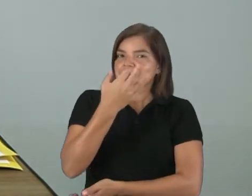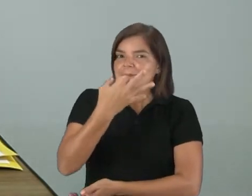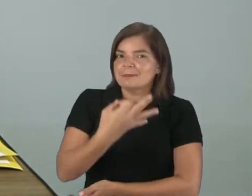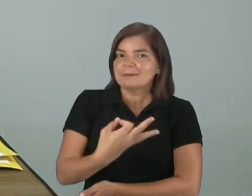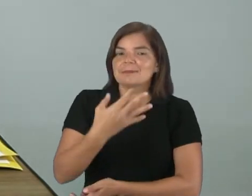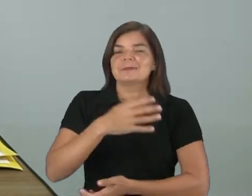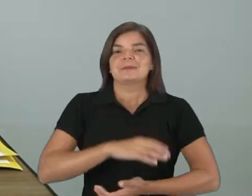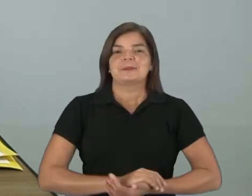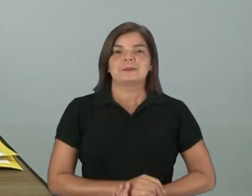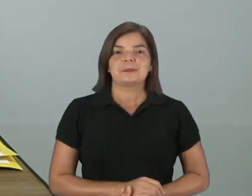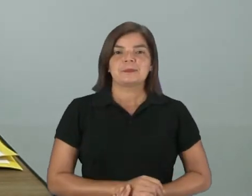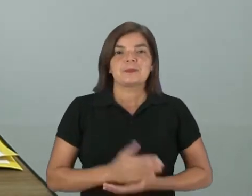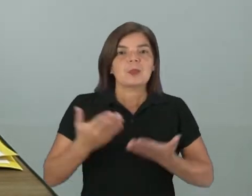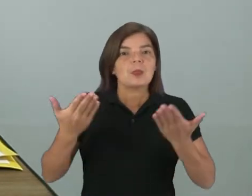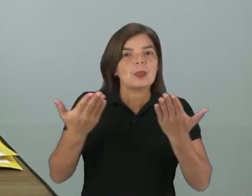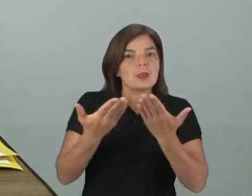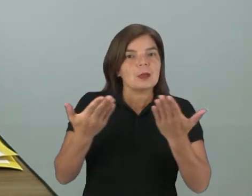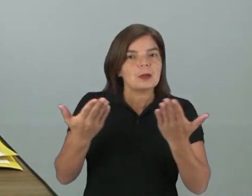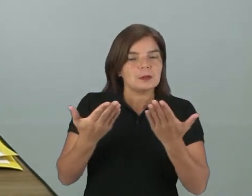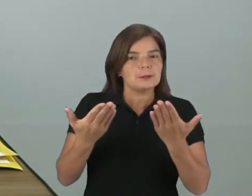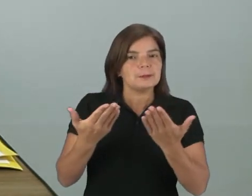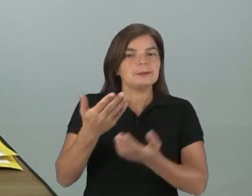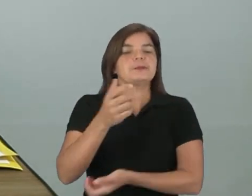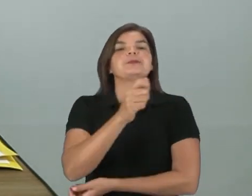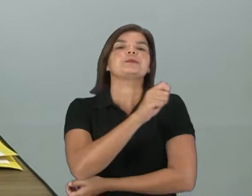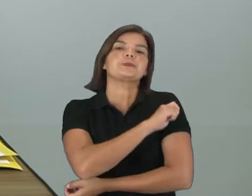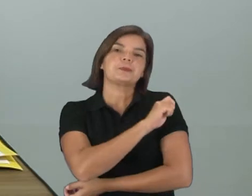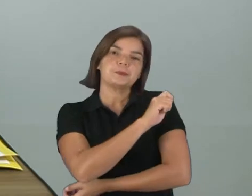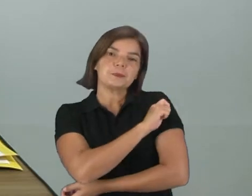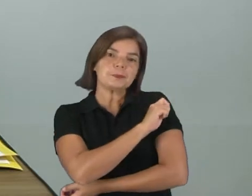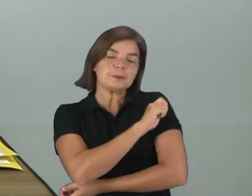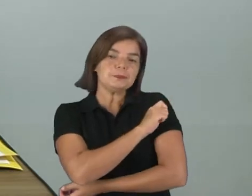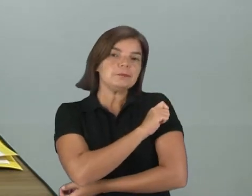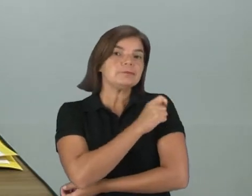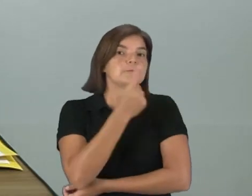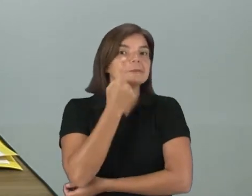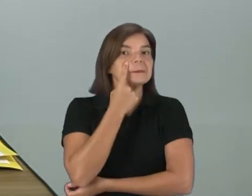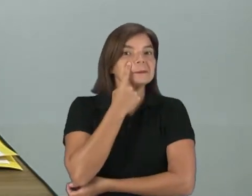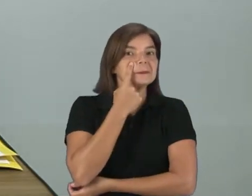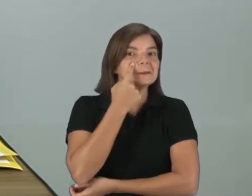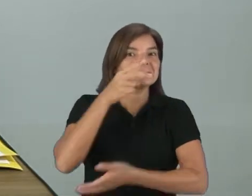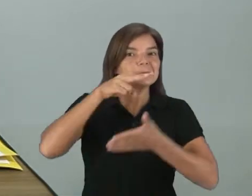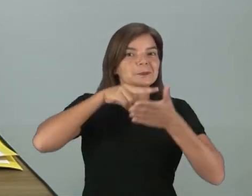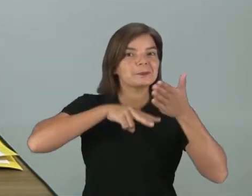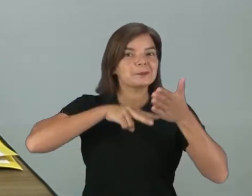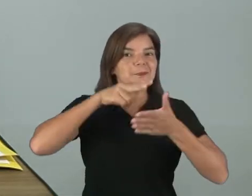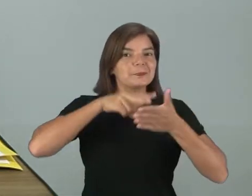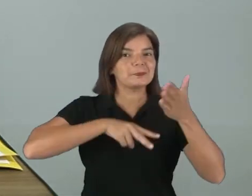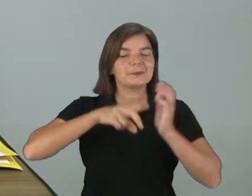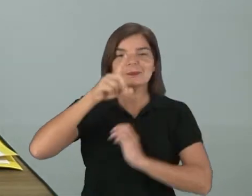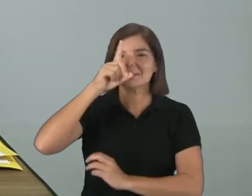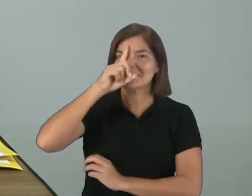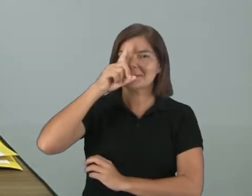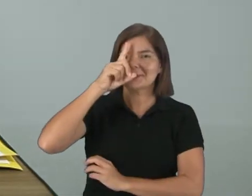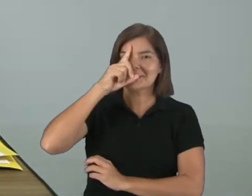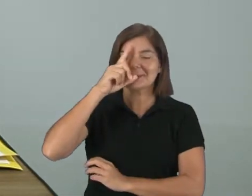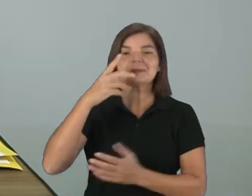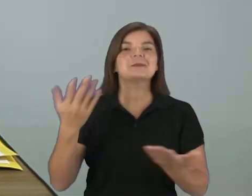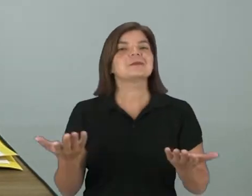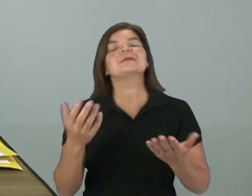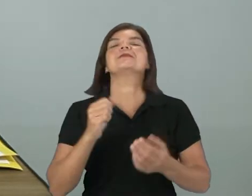certo? Agora, queridos estudantes, vamos para a nossa leitura do dia. Vamos fazer a